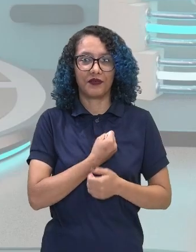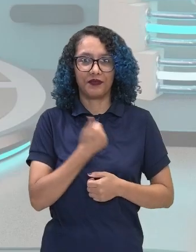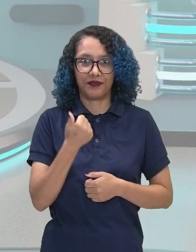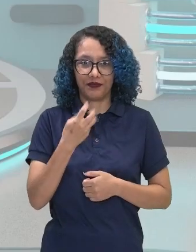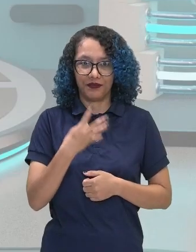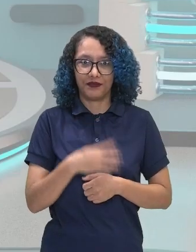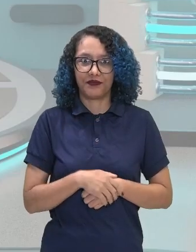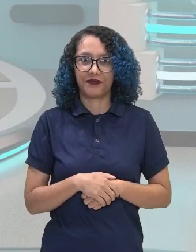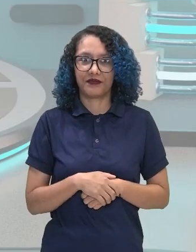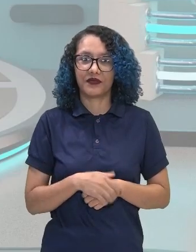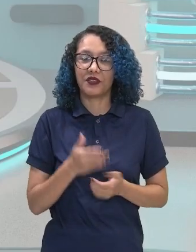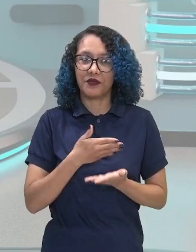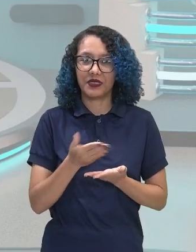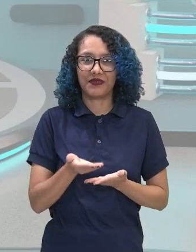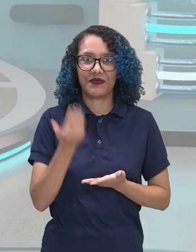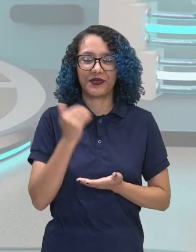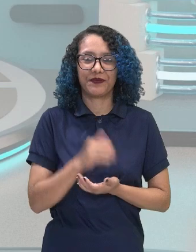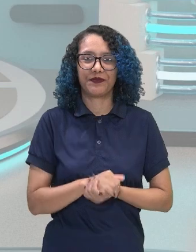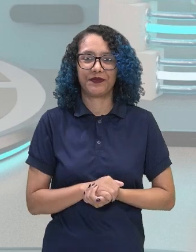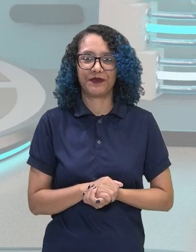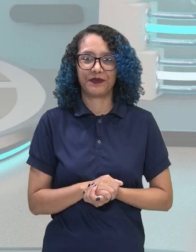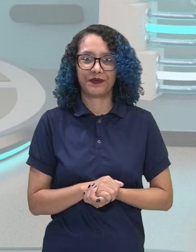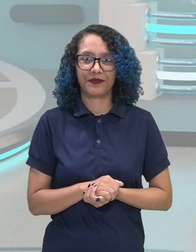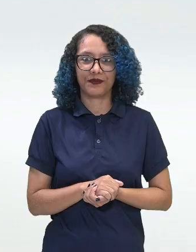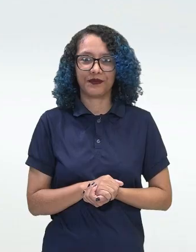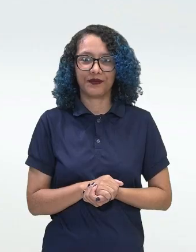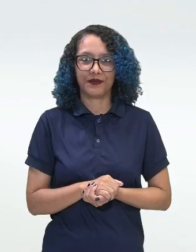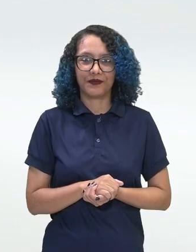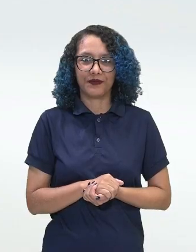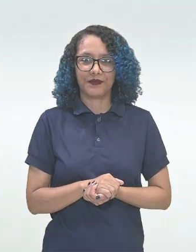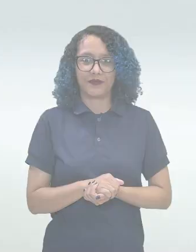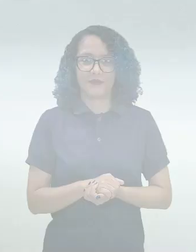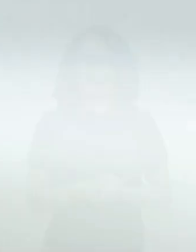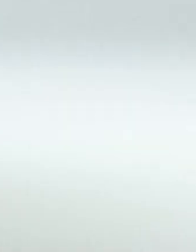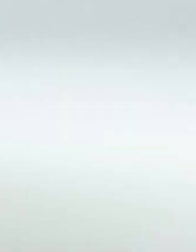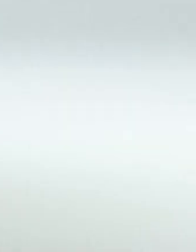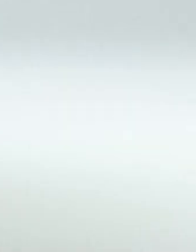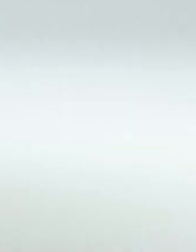14. Vamos iniciar nossa revisão?